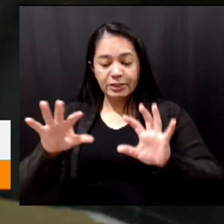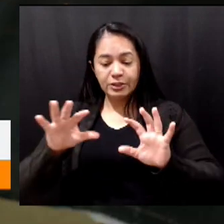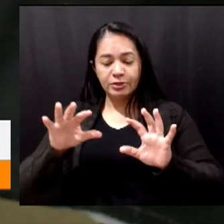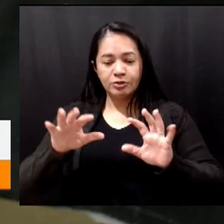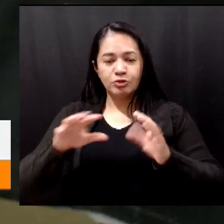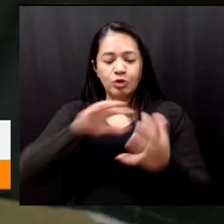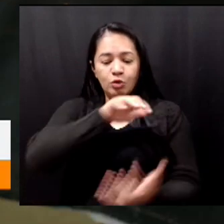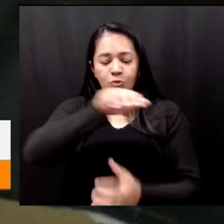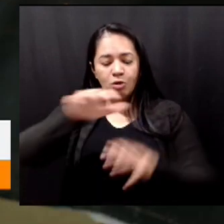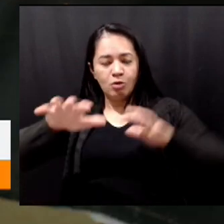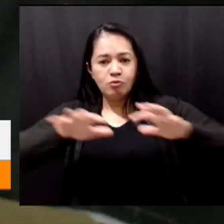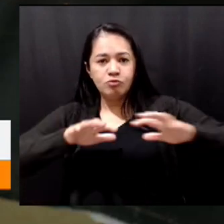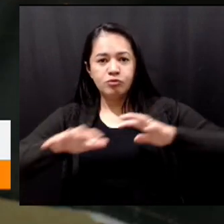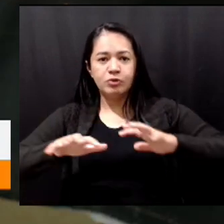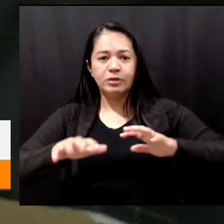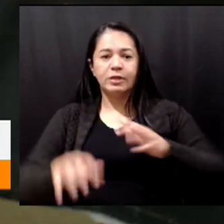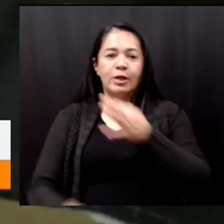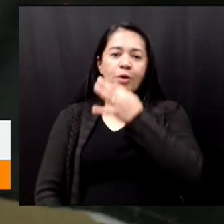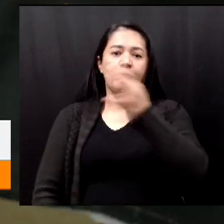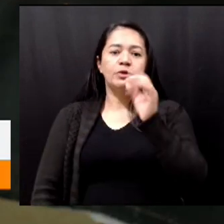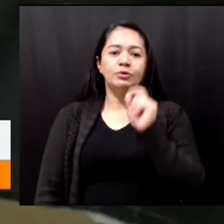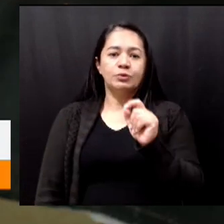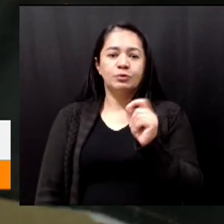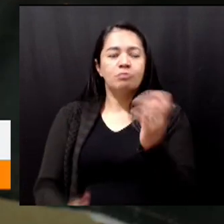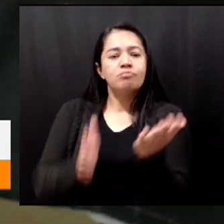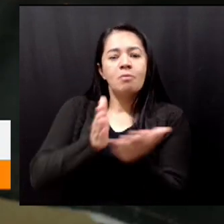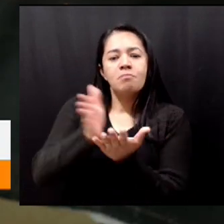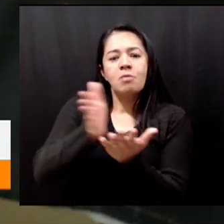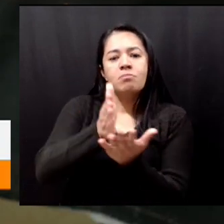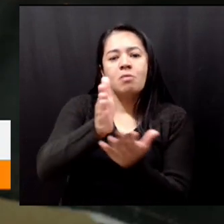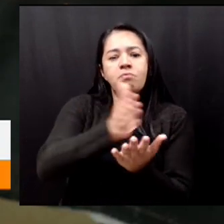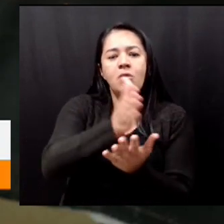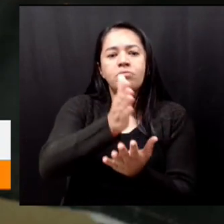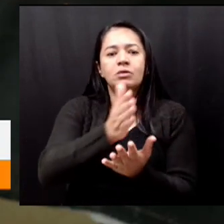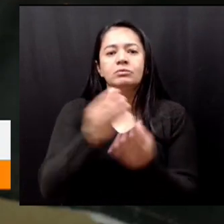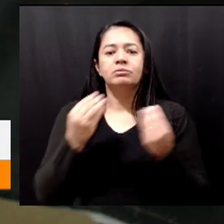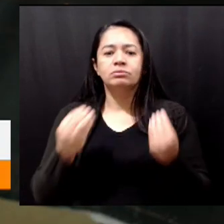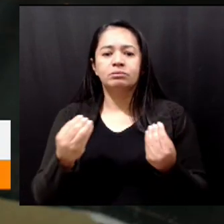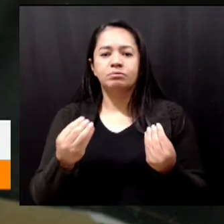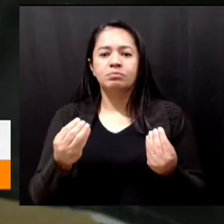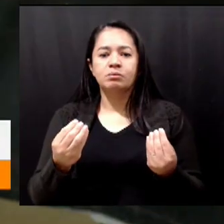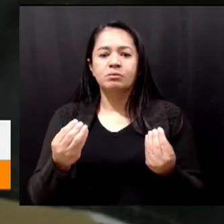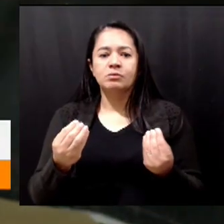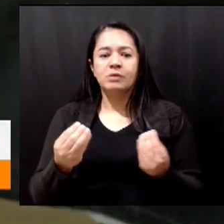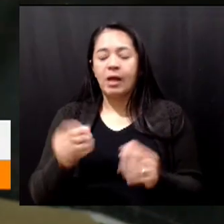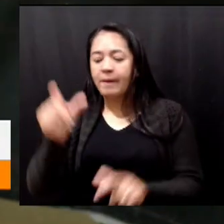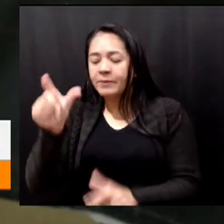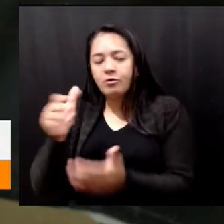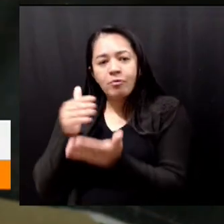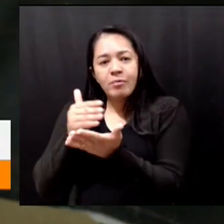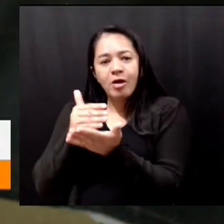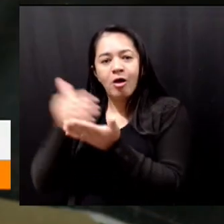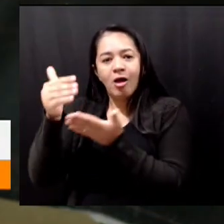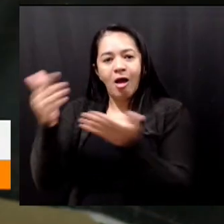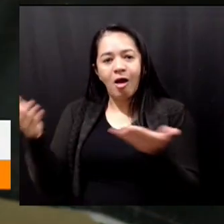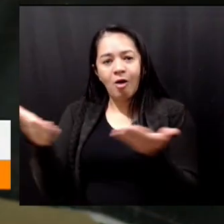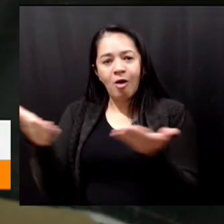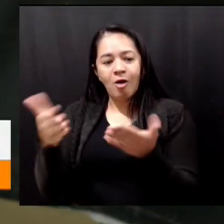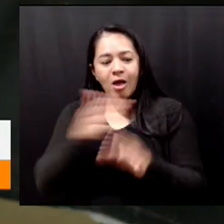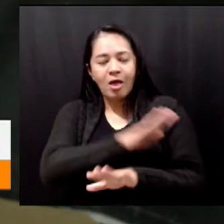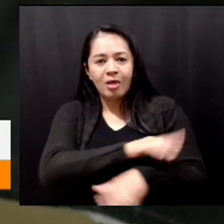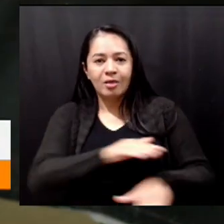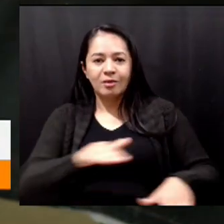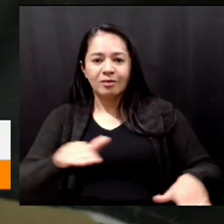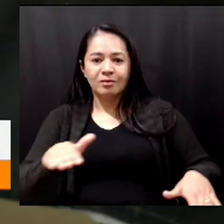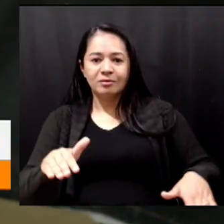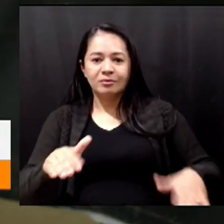o segmento é um segmento para quem está começando agora, né? As crianças estão indo para a escola, estão